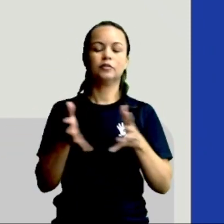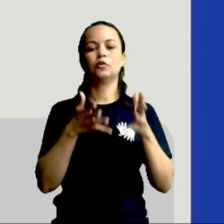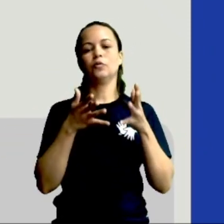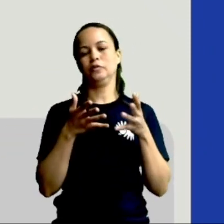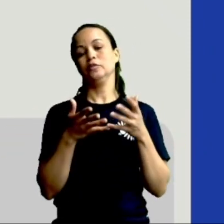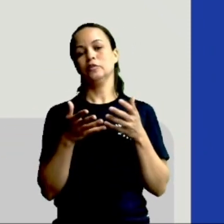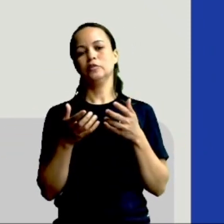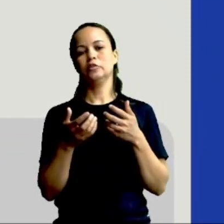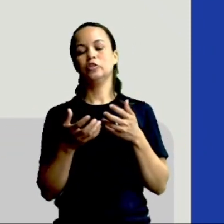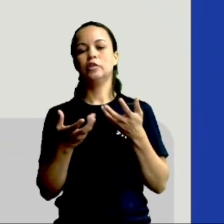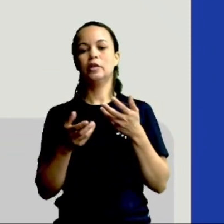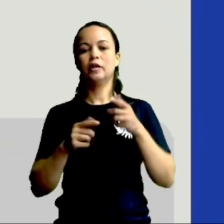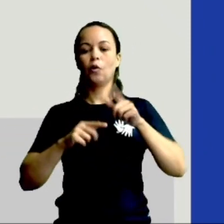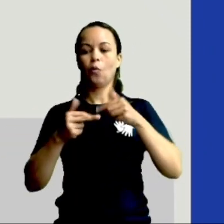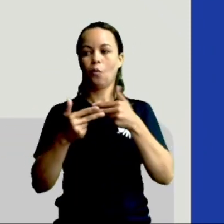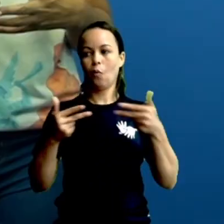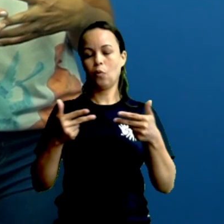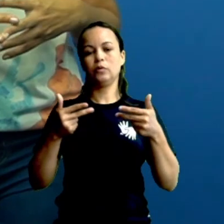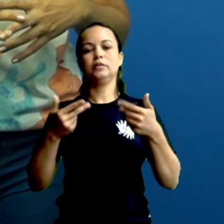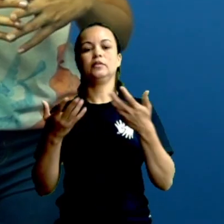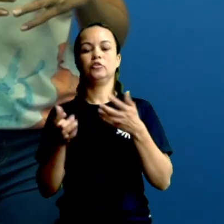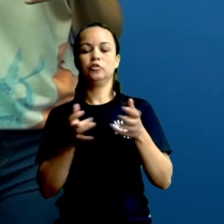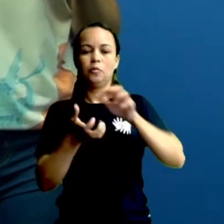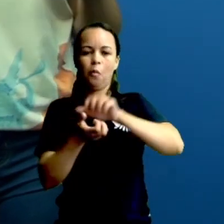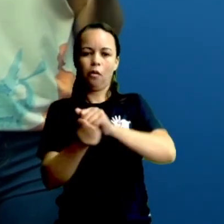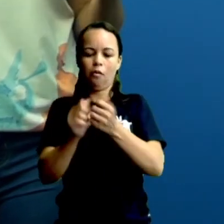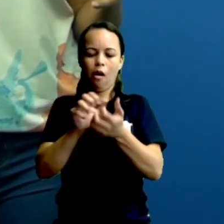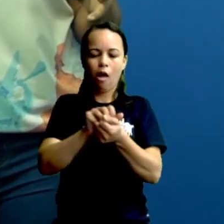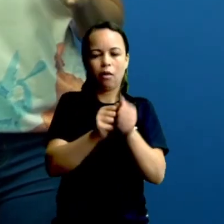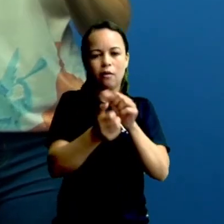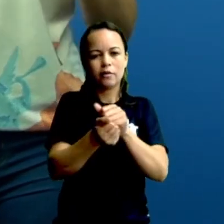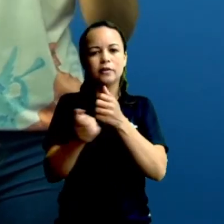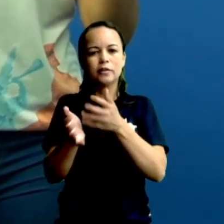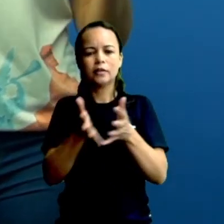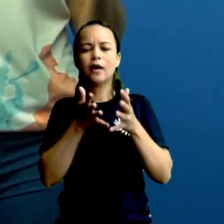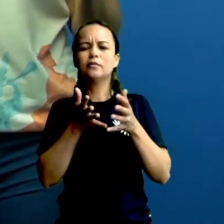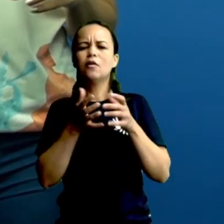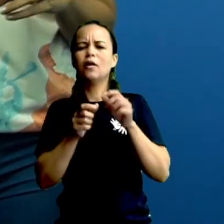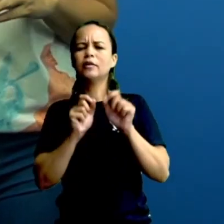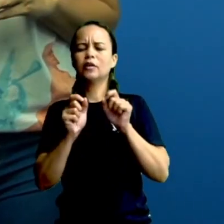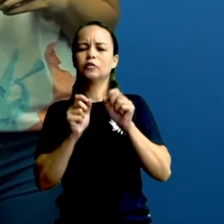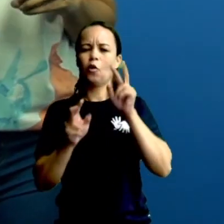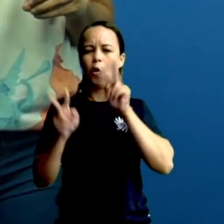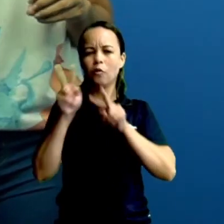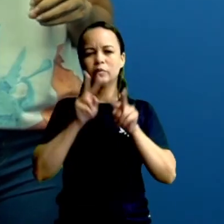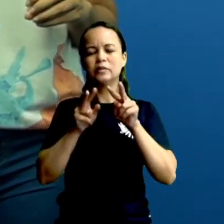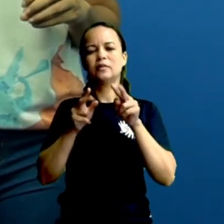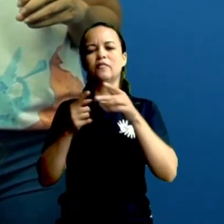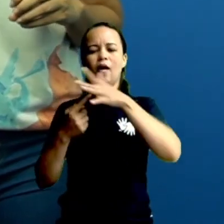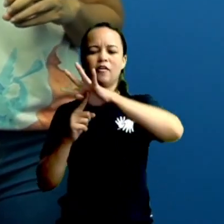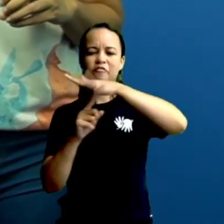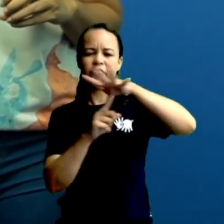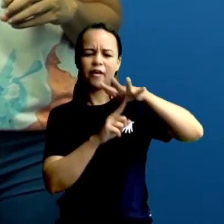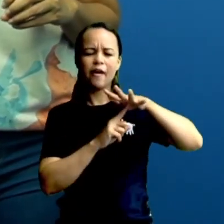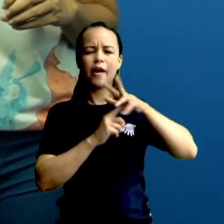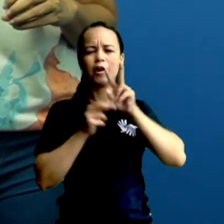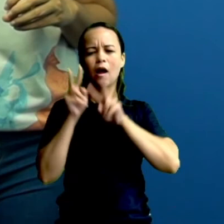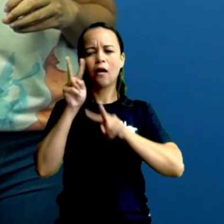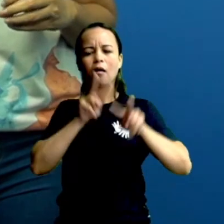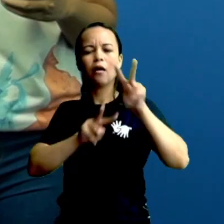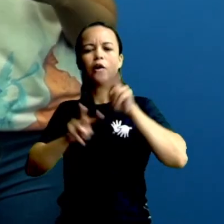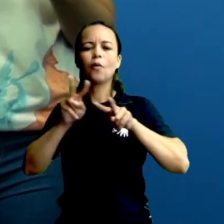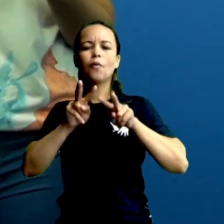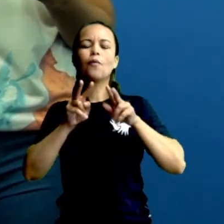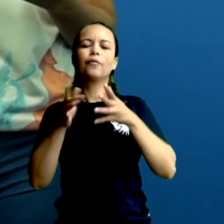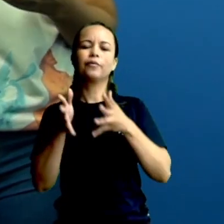grande variedade de produtos de artesanato. E aí é só a gente olhar nas nossas feiras, olhar um pouquinho melhor